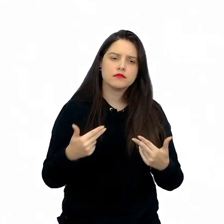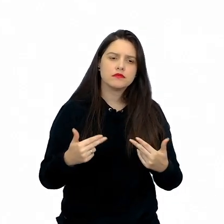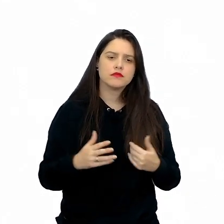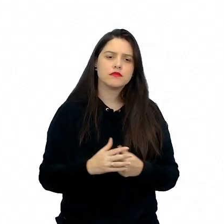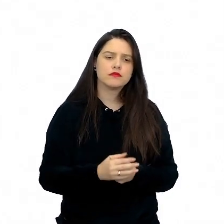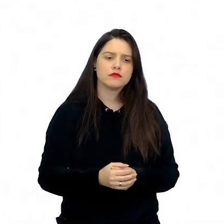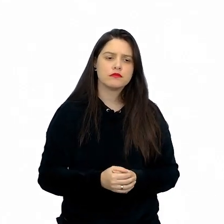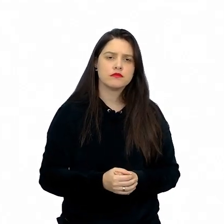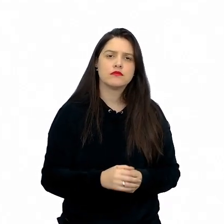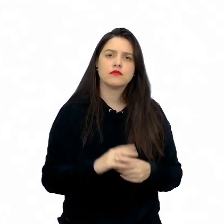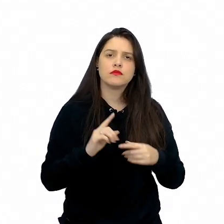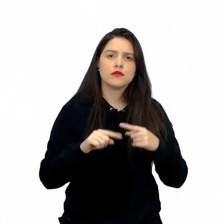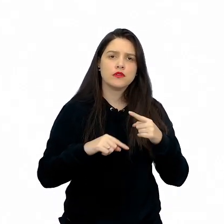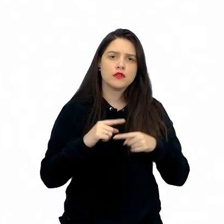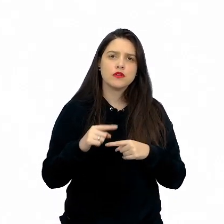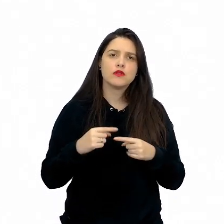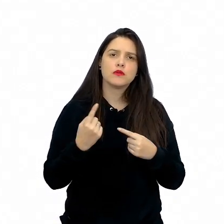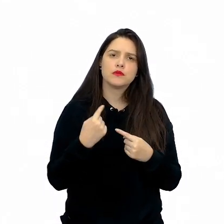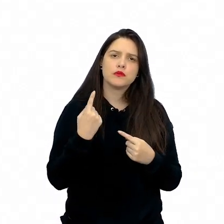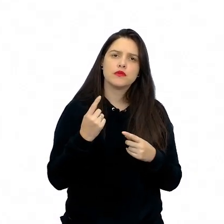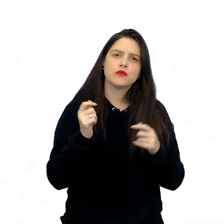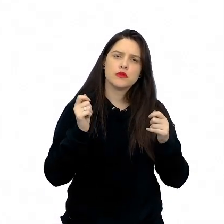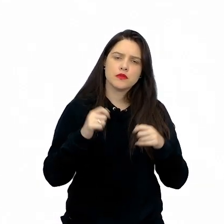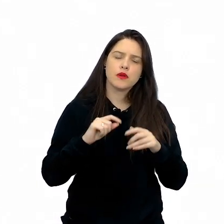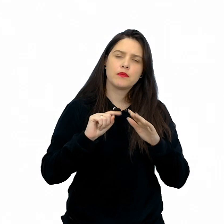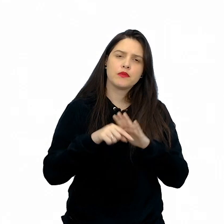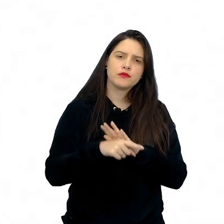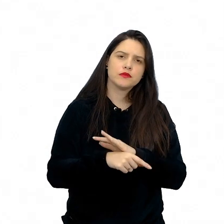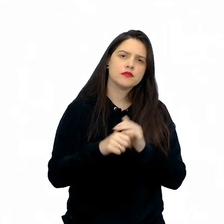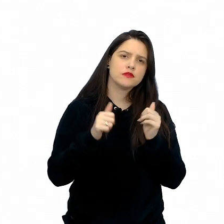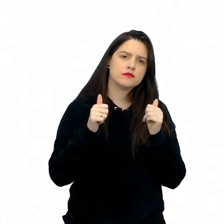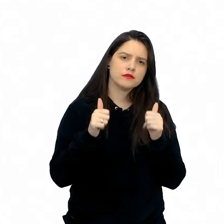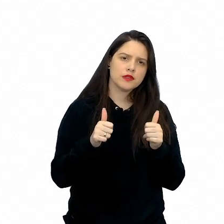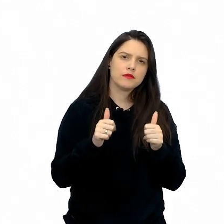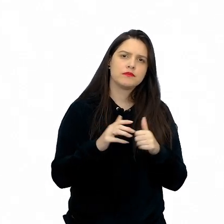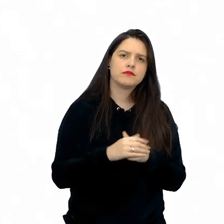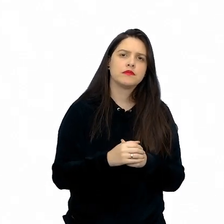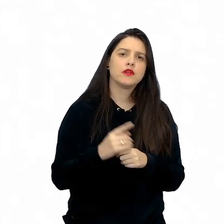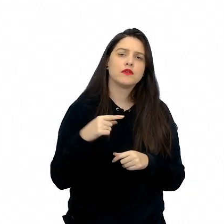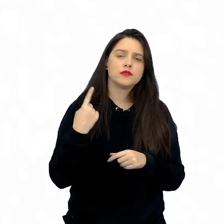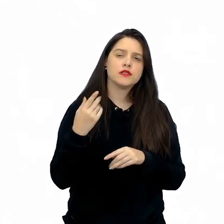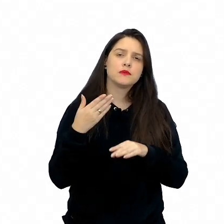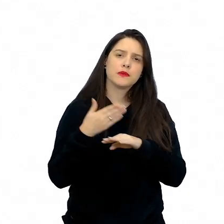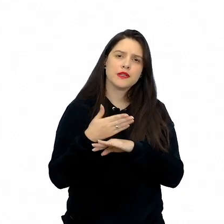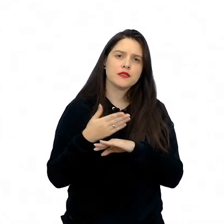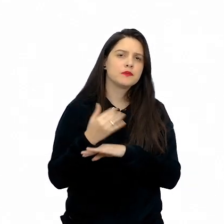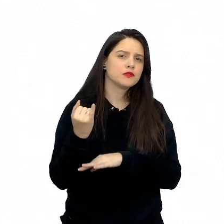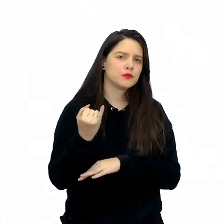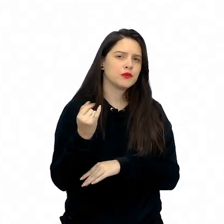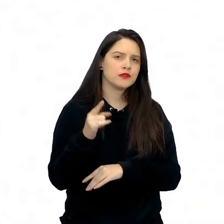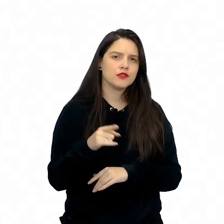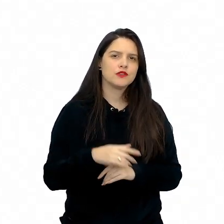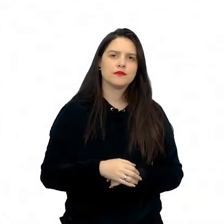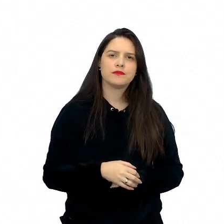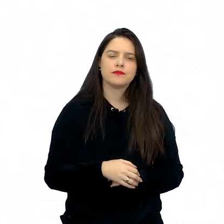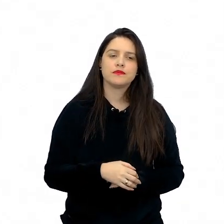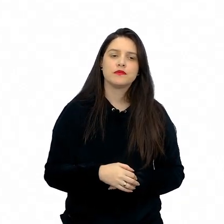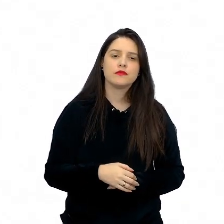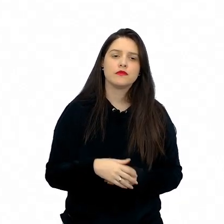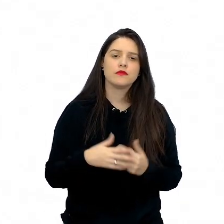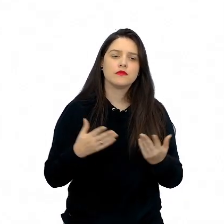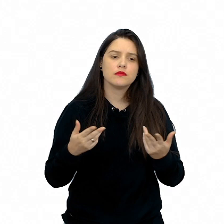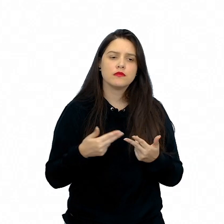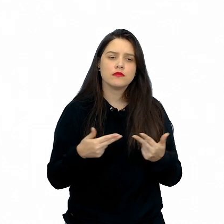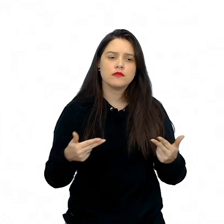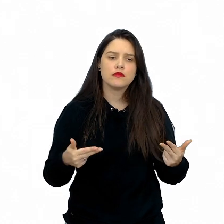professor, e é importante para as nossas futuras ações, tá? É importante que você participe. Entra aí, vou contar aí